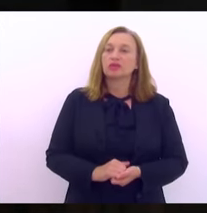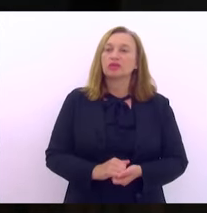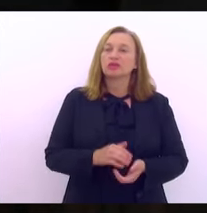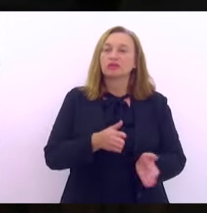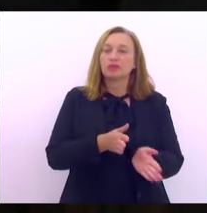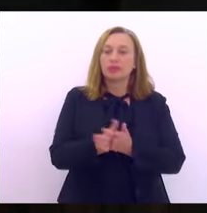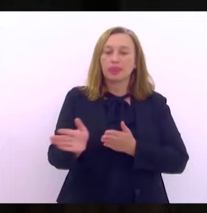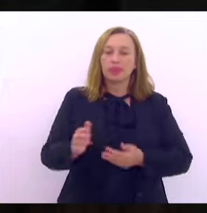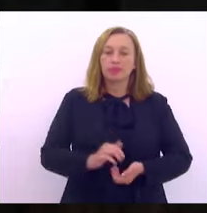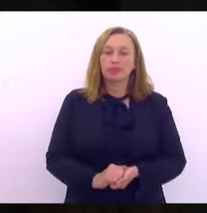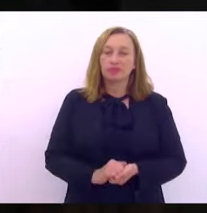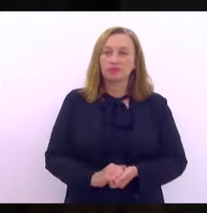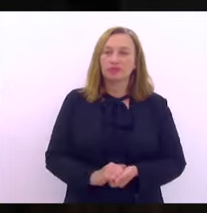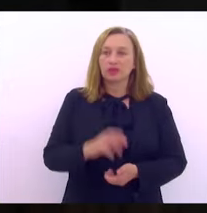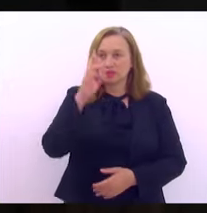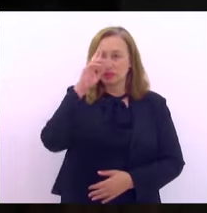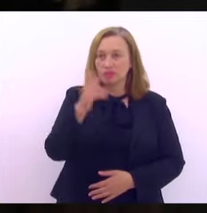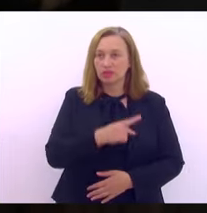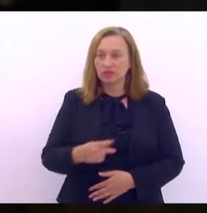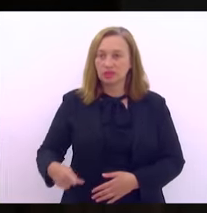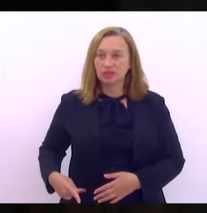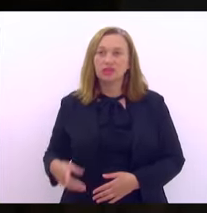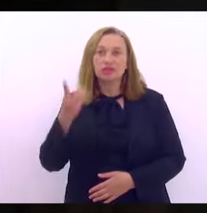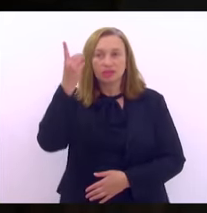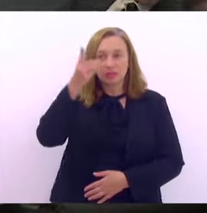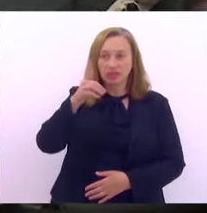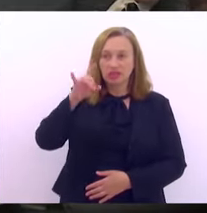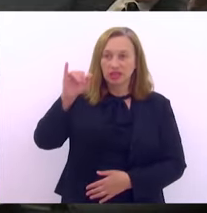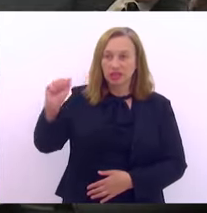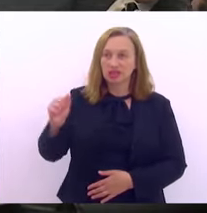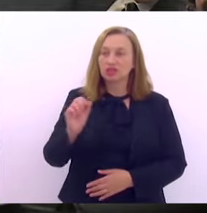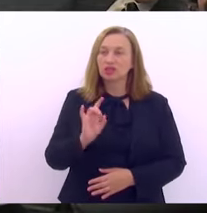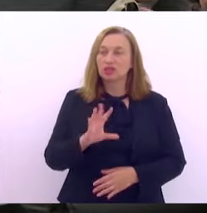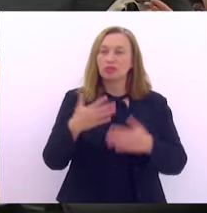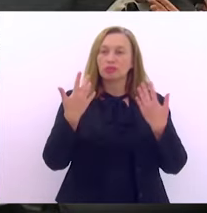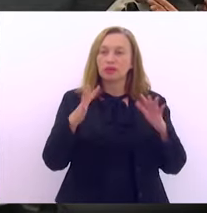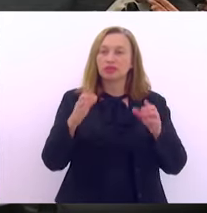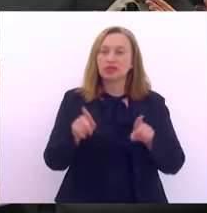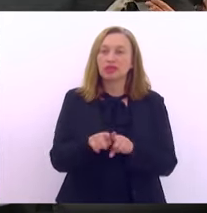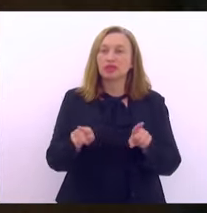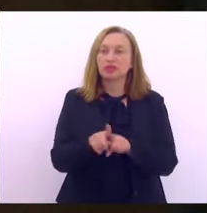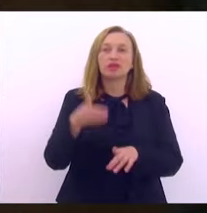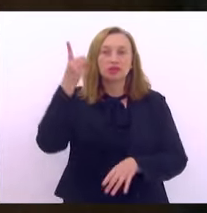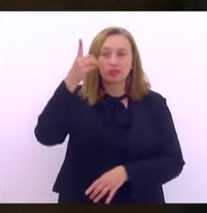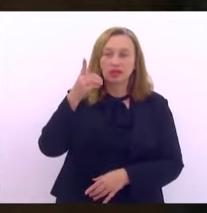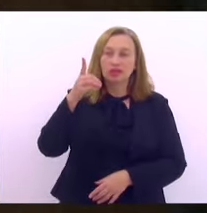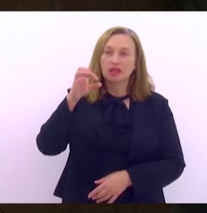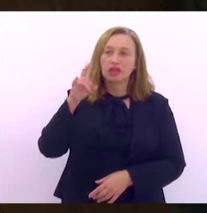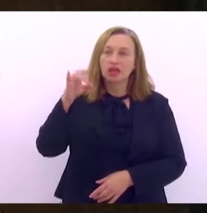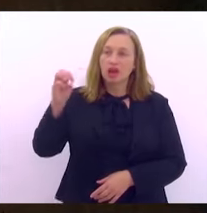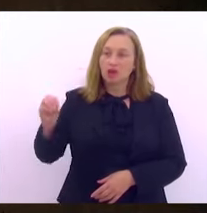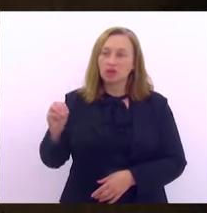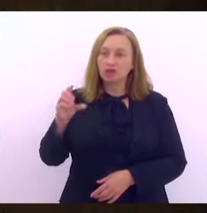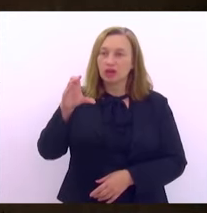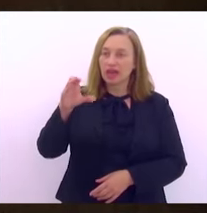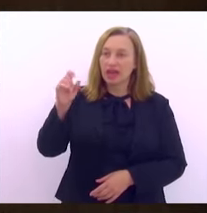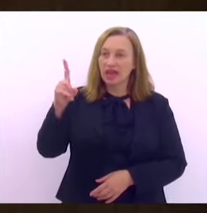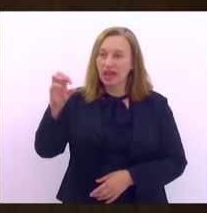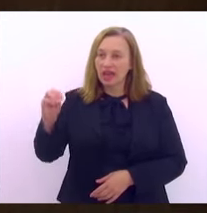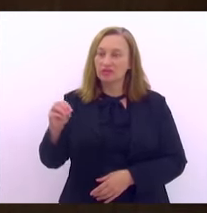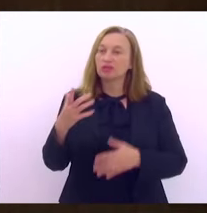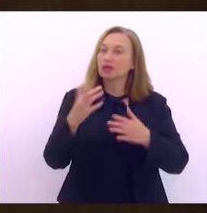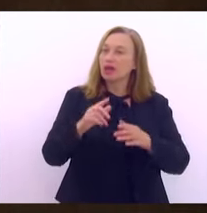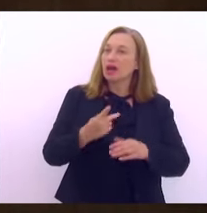à promulgação. Presidente. Deputada Índia. Só queria parabenizar também o deputado Cláudio Caiado a respeito da